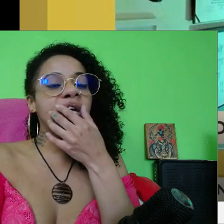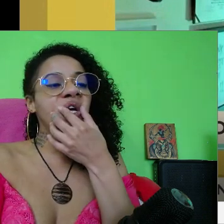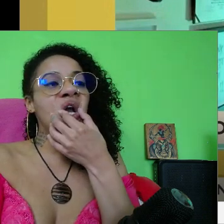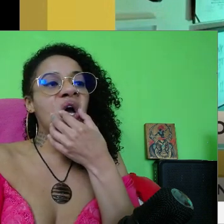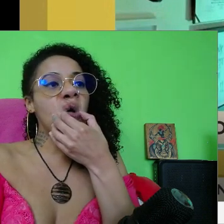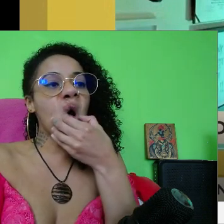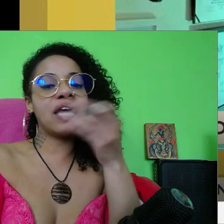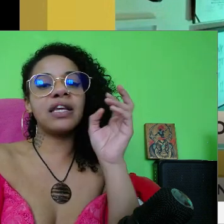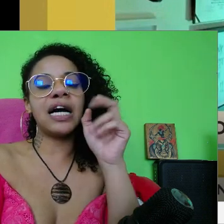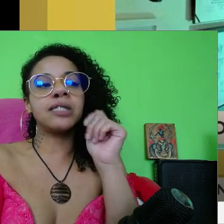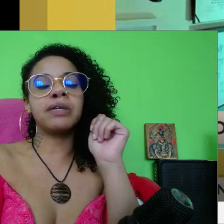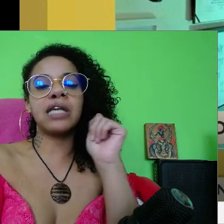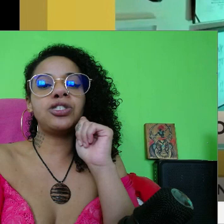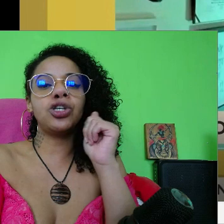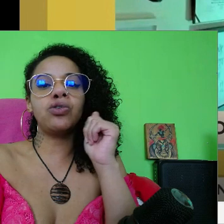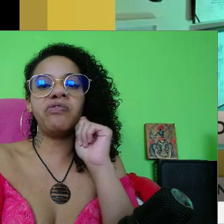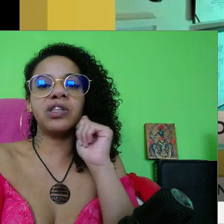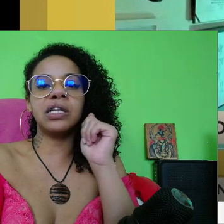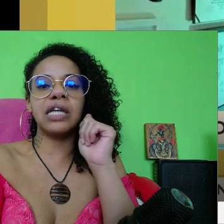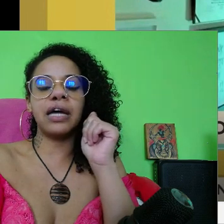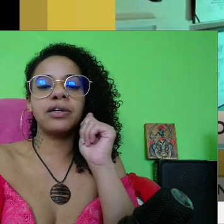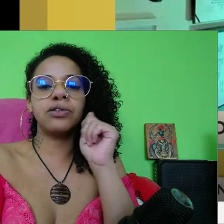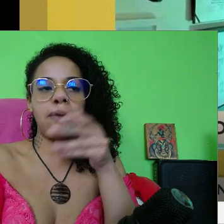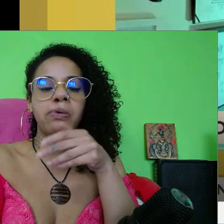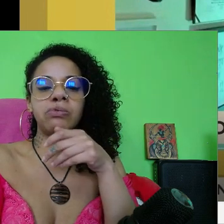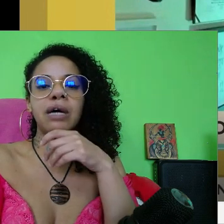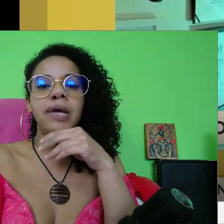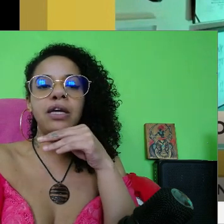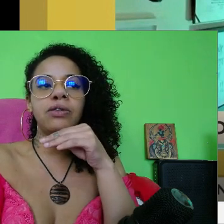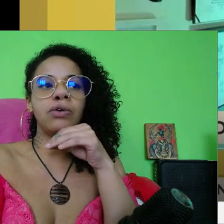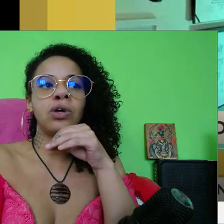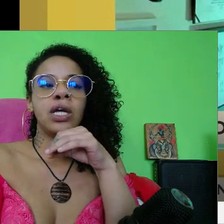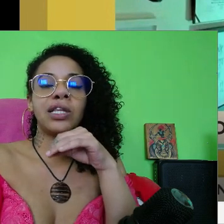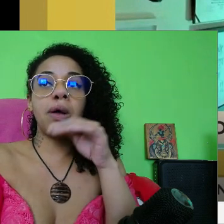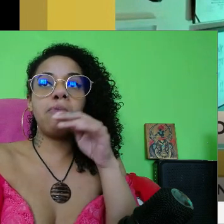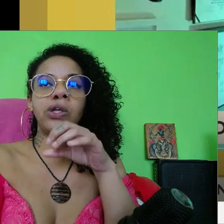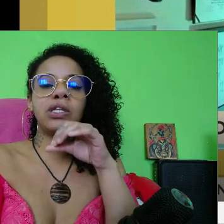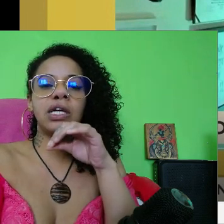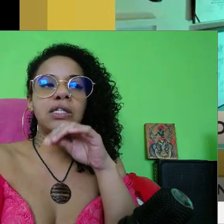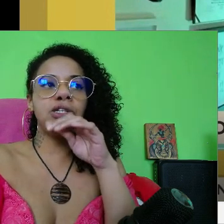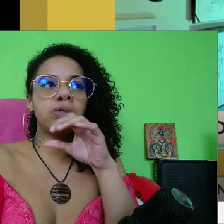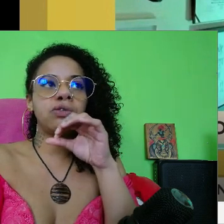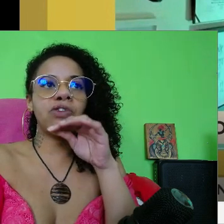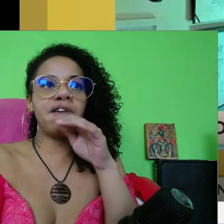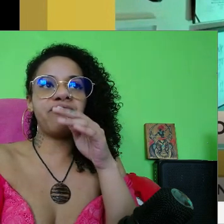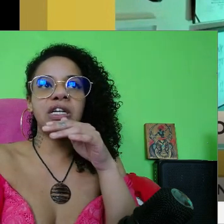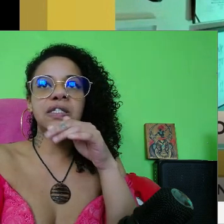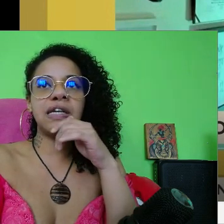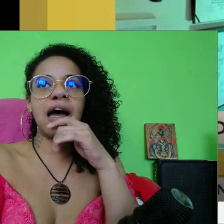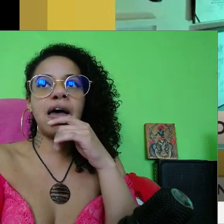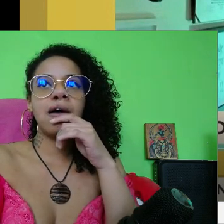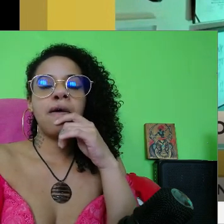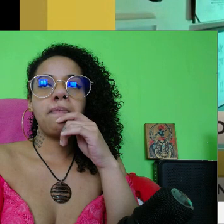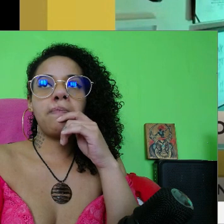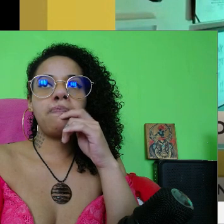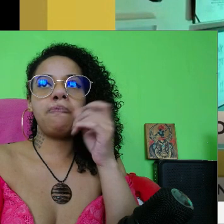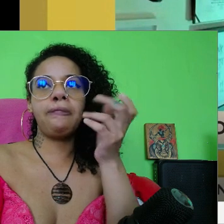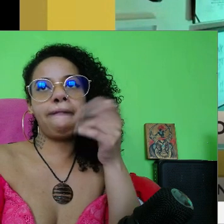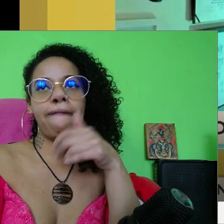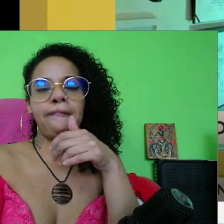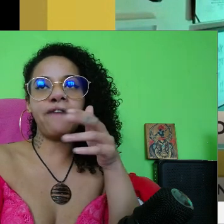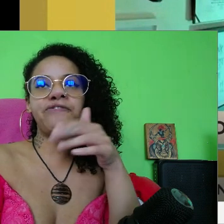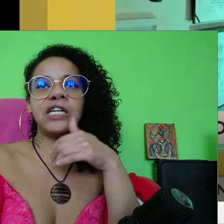segundo para quem não entre aspas restos dúvidas né do apontamento então é muito interessante quando foi referenciar